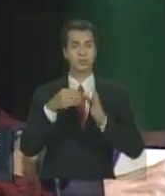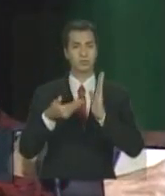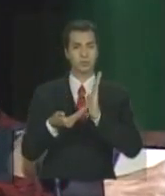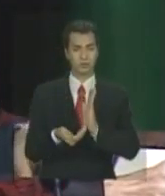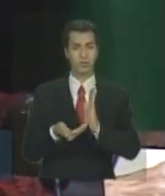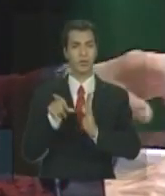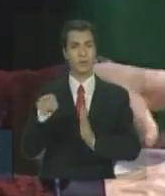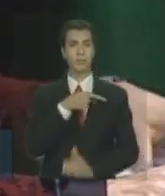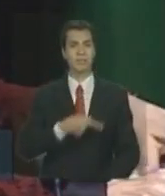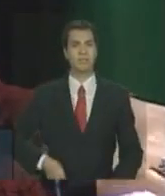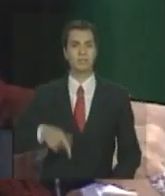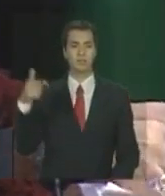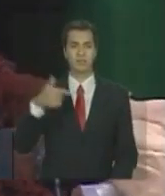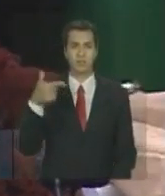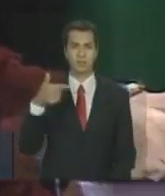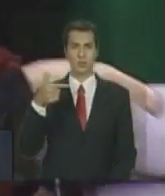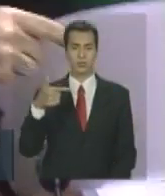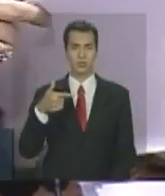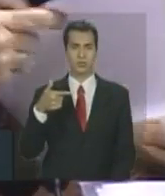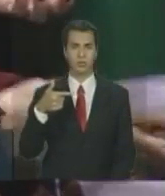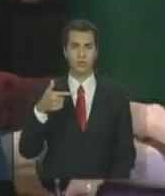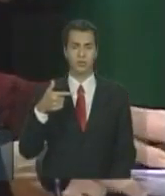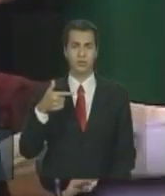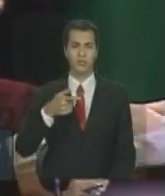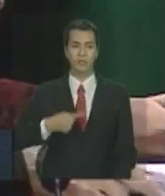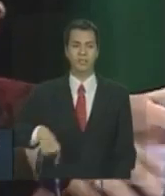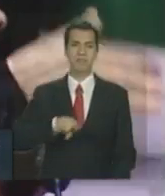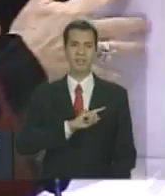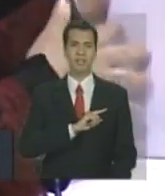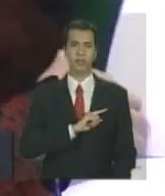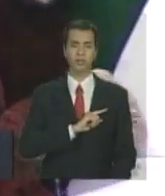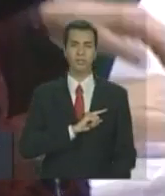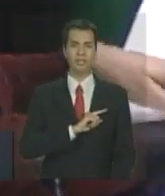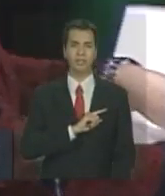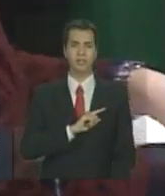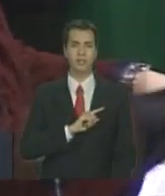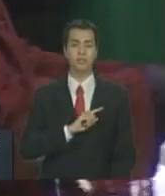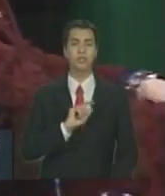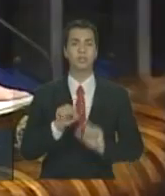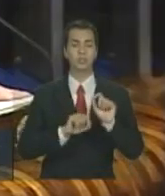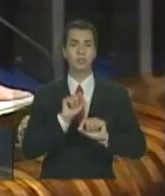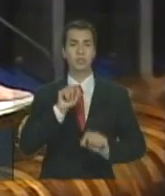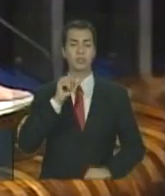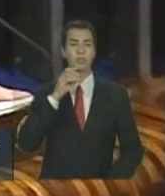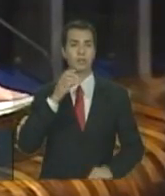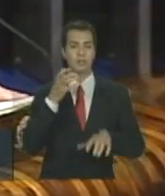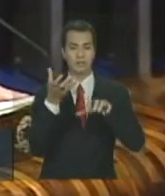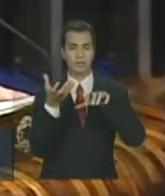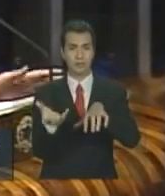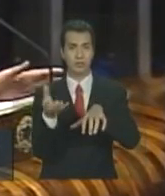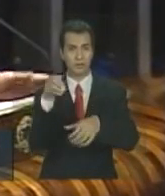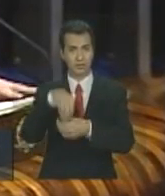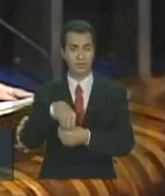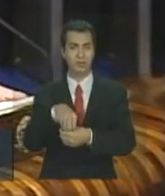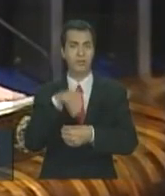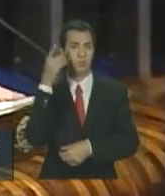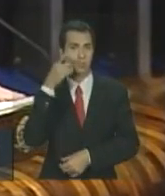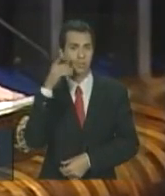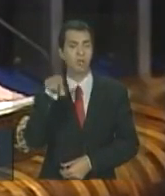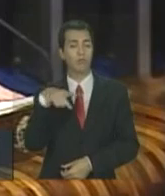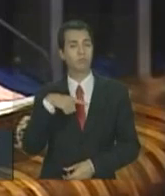o deputado Marco Maia a direção da Câmara dos Deputados, a nossa Câmara